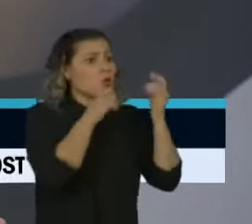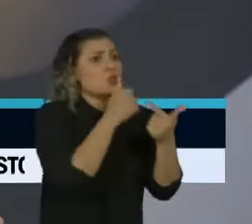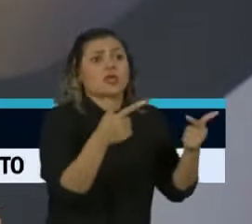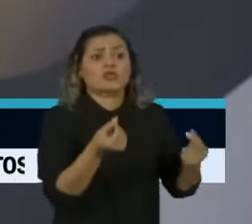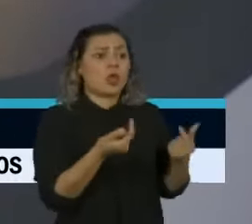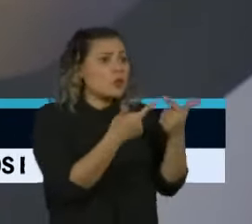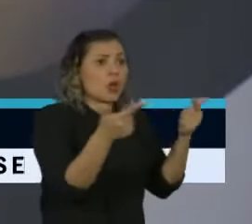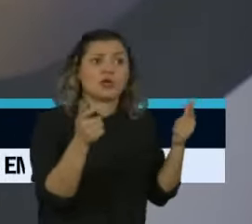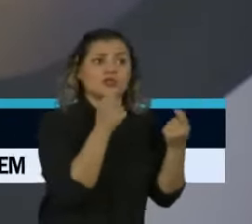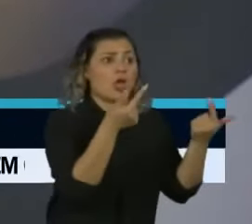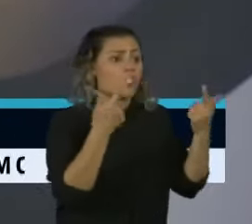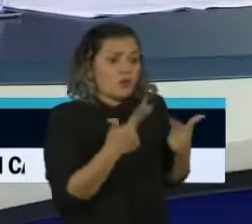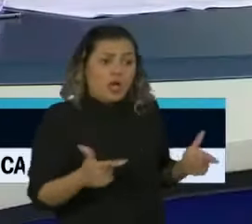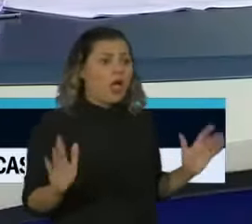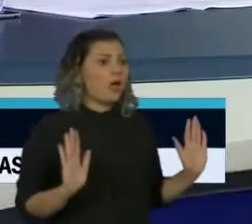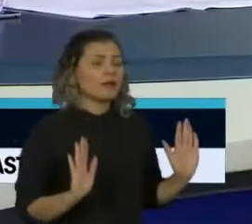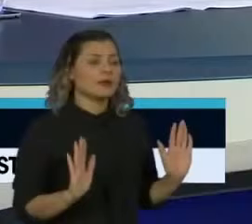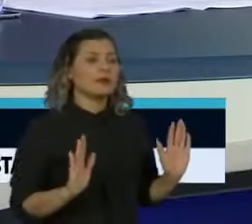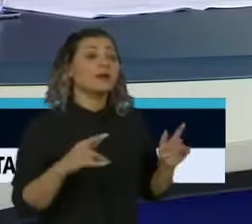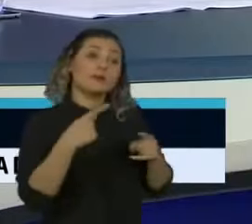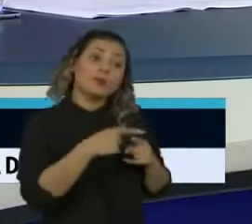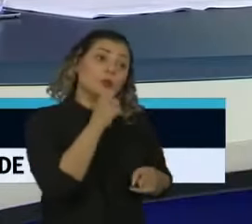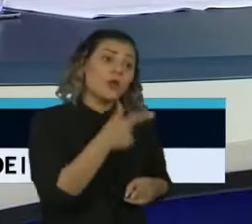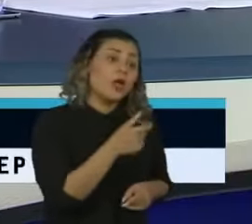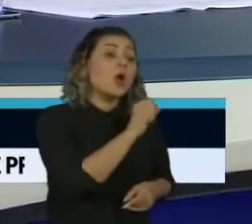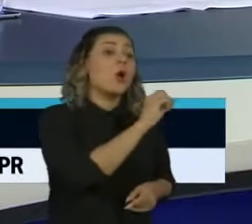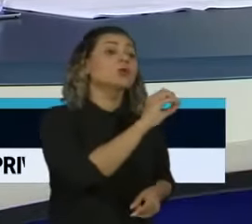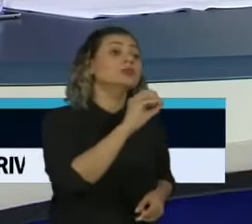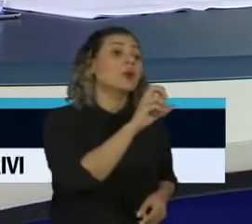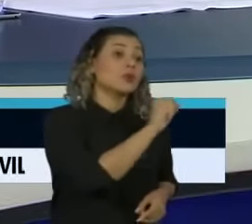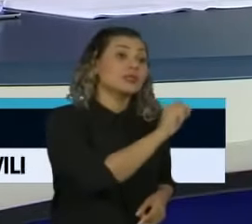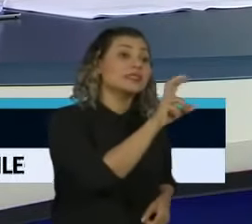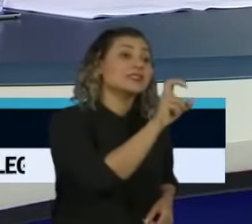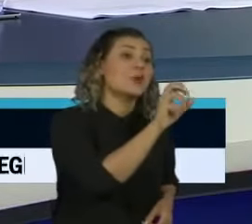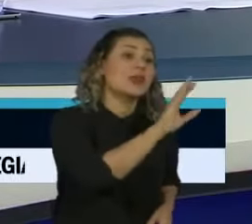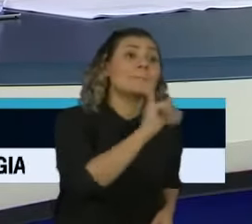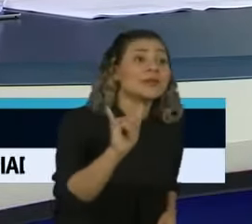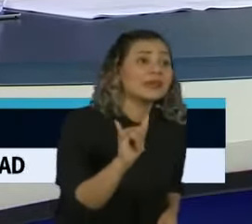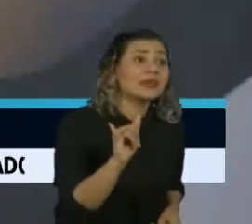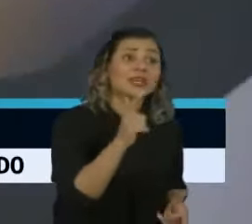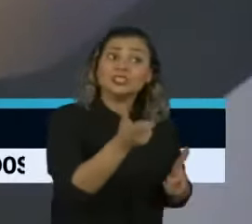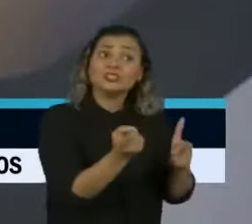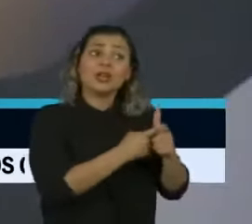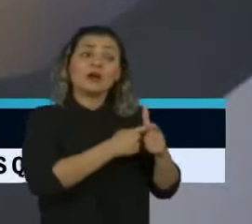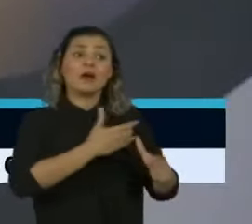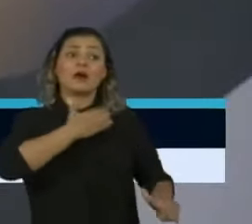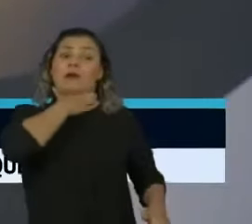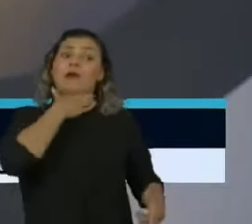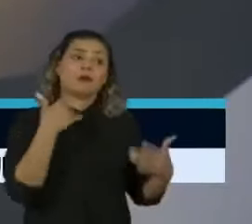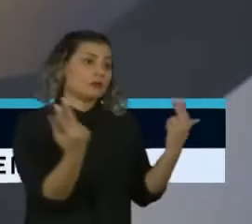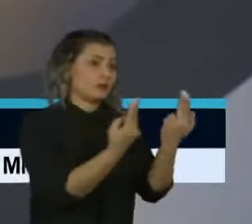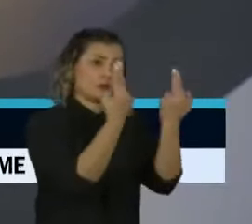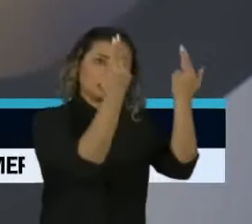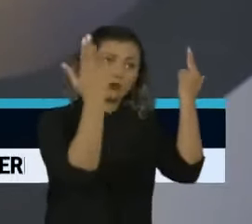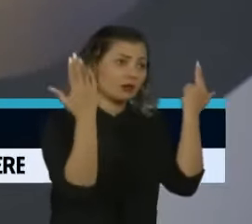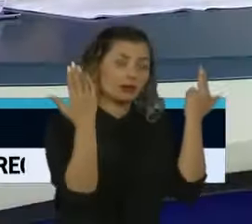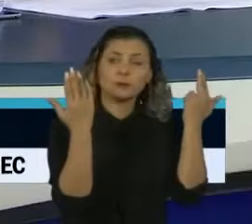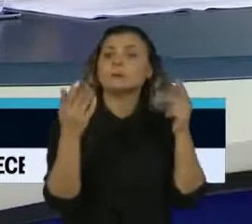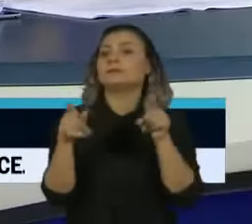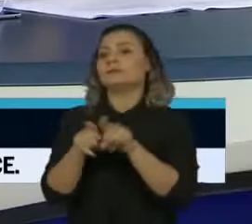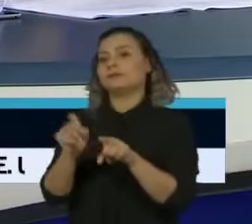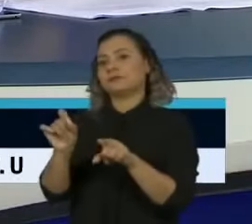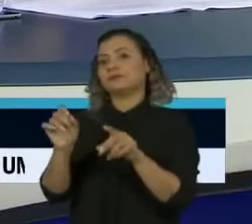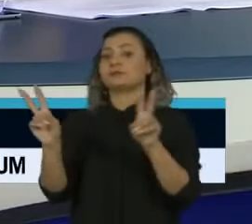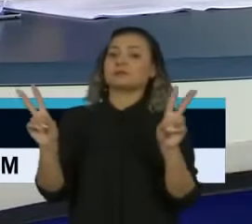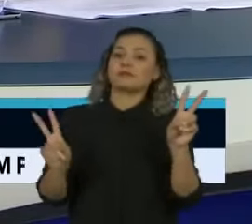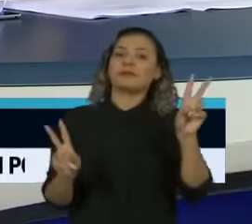Porque não tem dinheiro, né? É um déficit primário de 850 bilhões. Eu acho que vai ficar bem sustentável. E dizem que a postura também mais paz